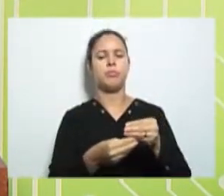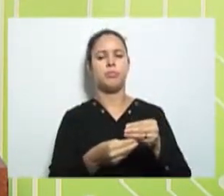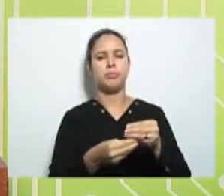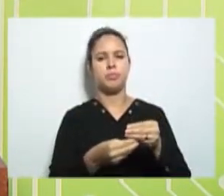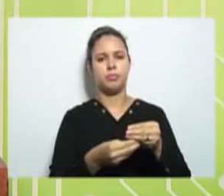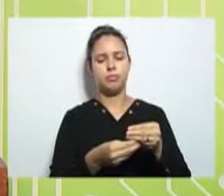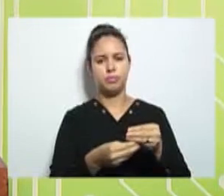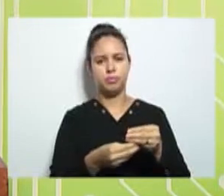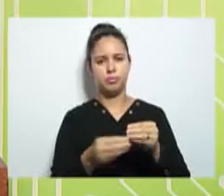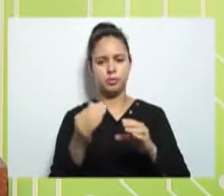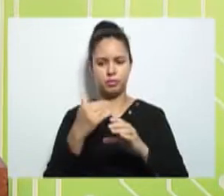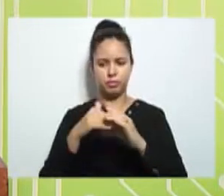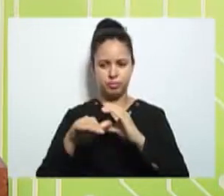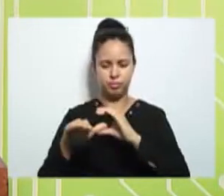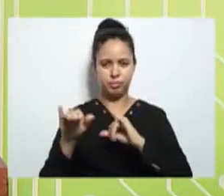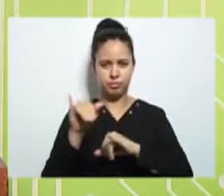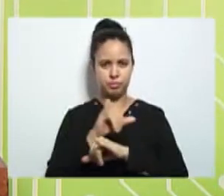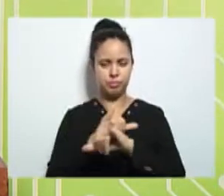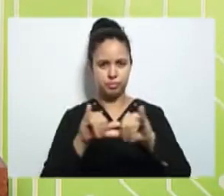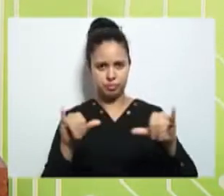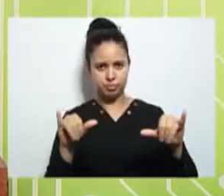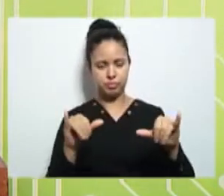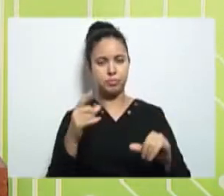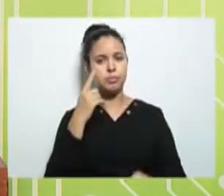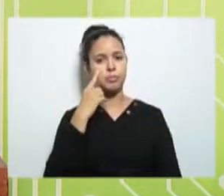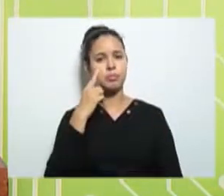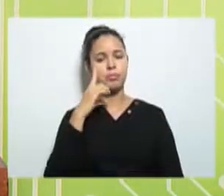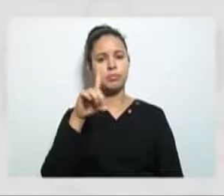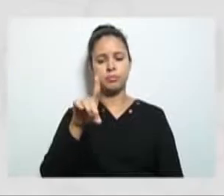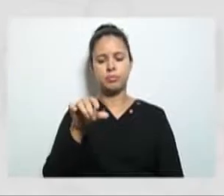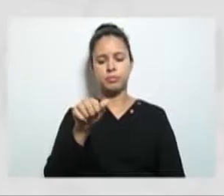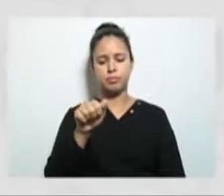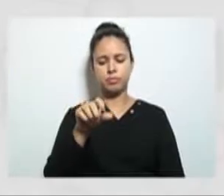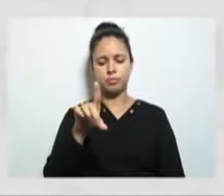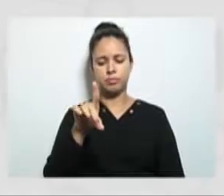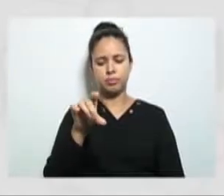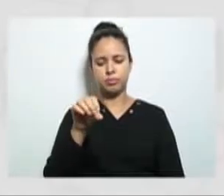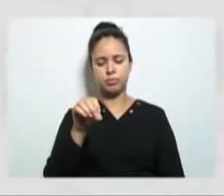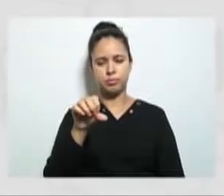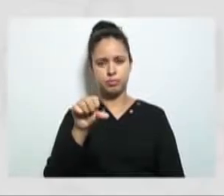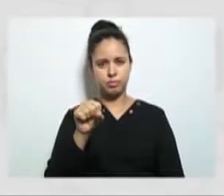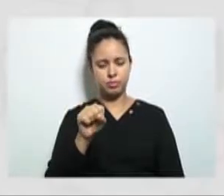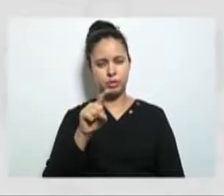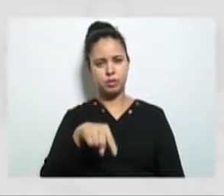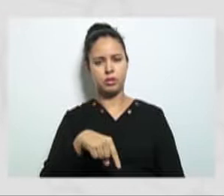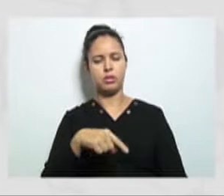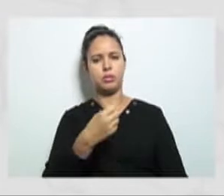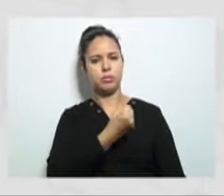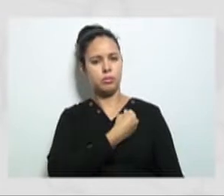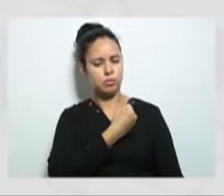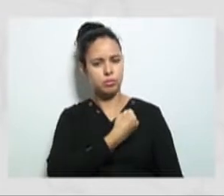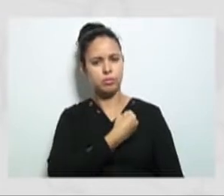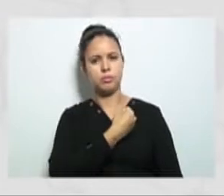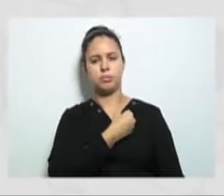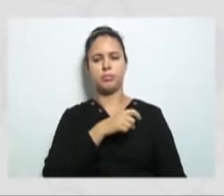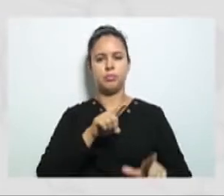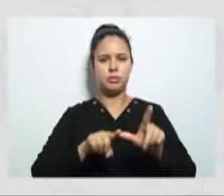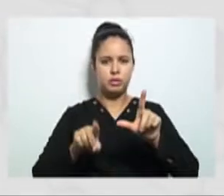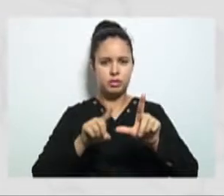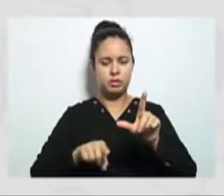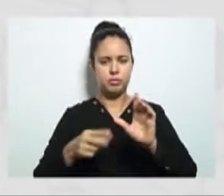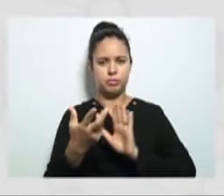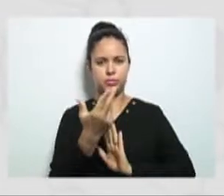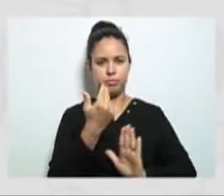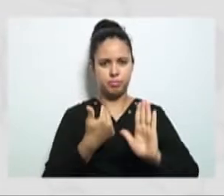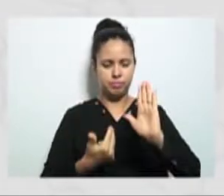sai a informação. Tá bom? Então, vamos ver o que é dado, tá, gente? Ó, são um conjunto de números, caracteres e